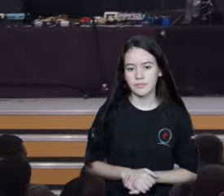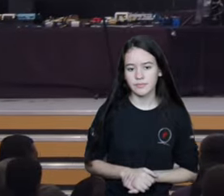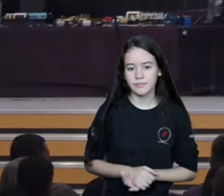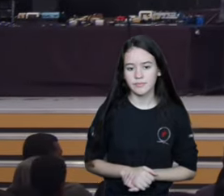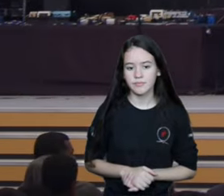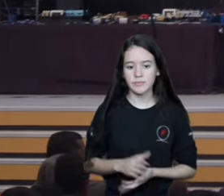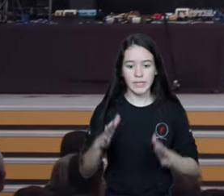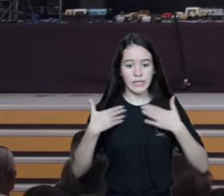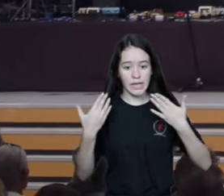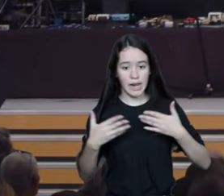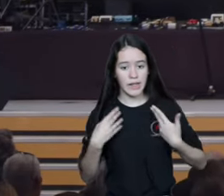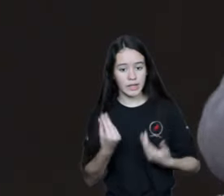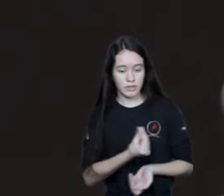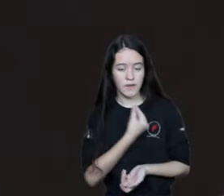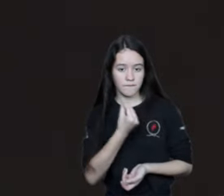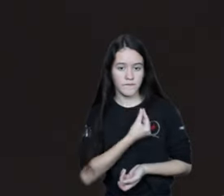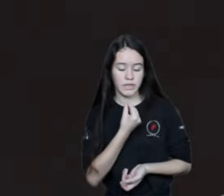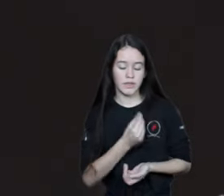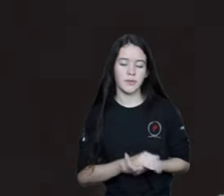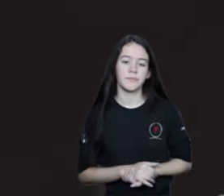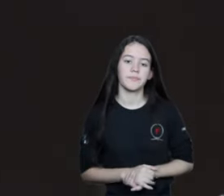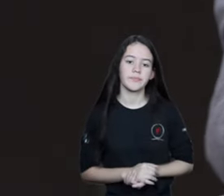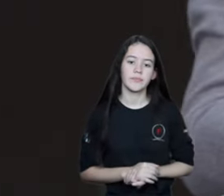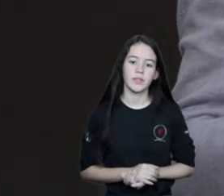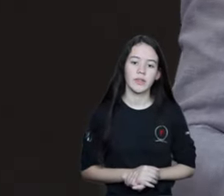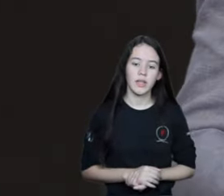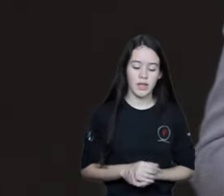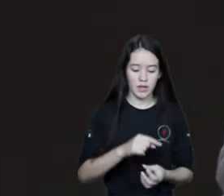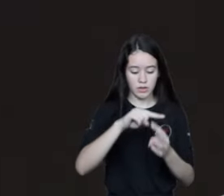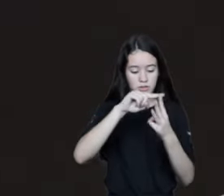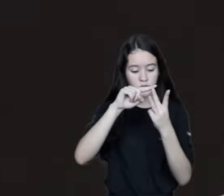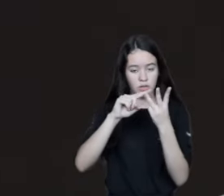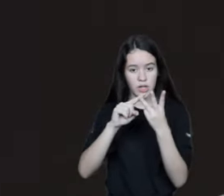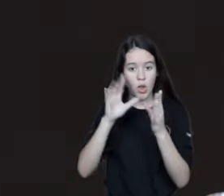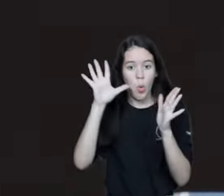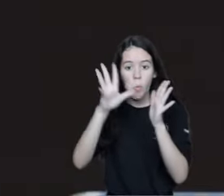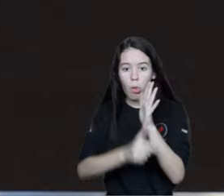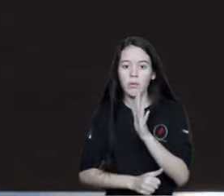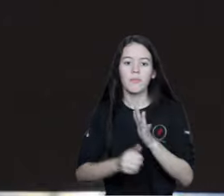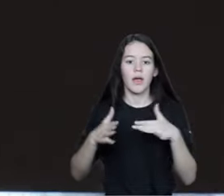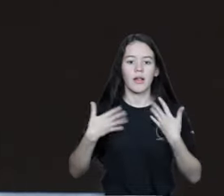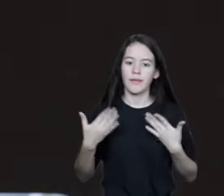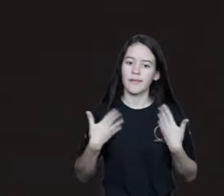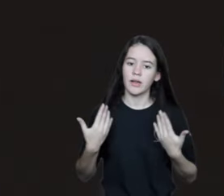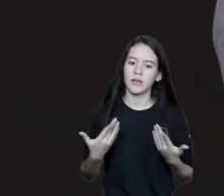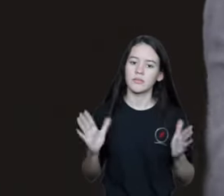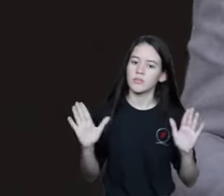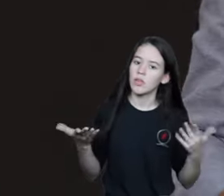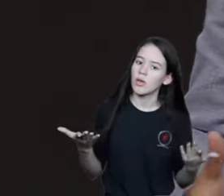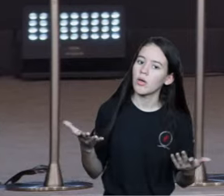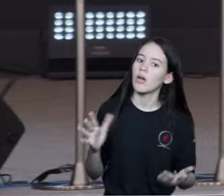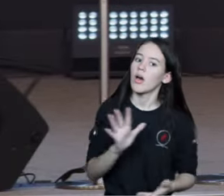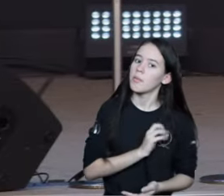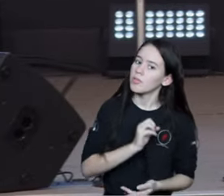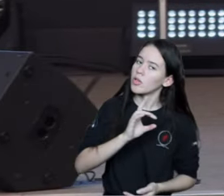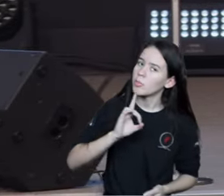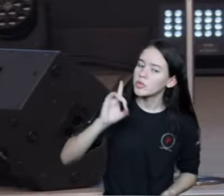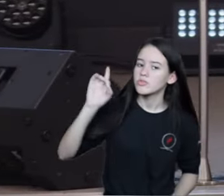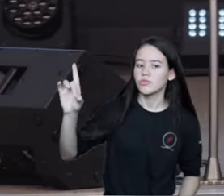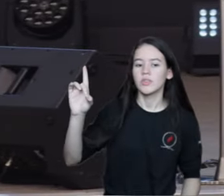alegria da vida esse aqui são ladrões de alegria então pastor pelo amor de Deus